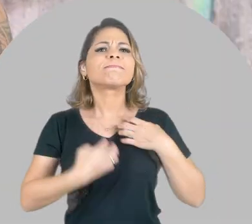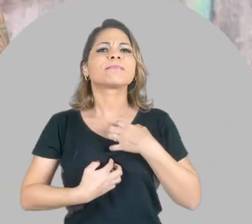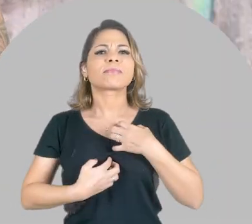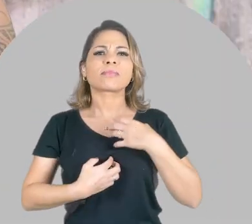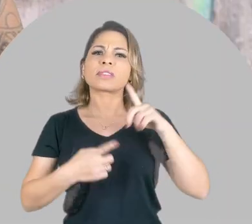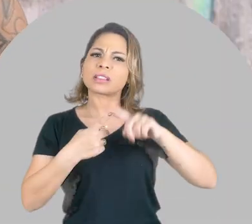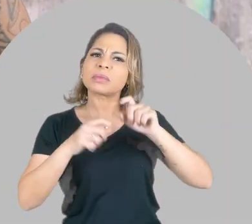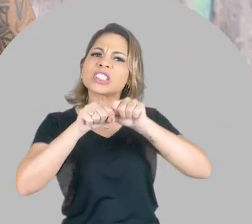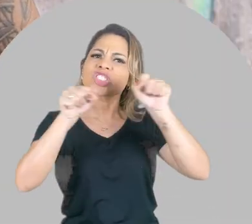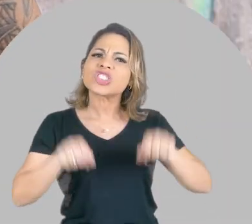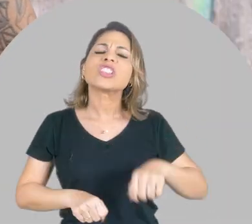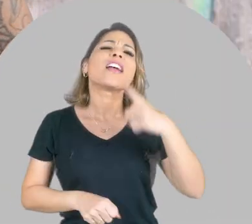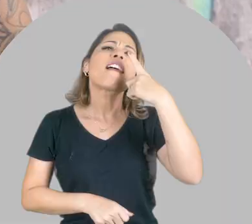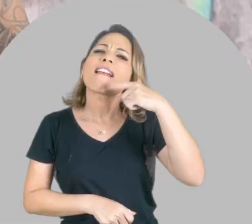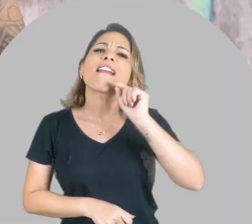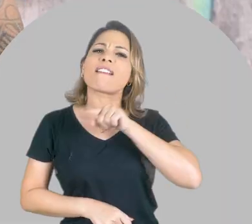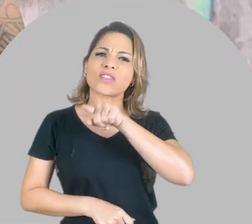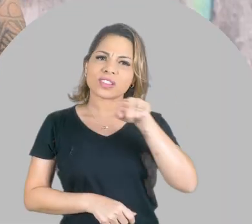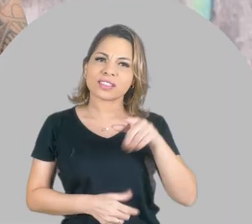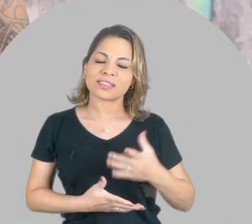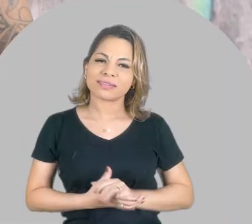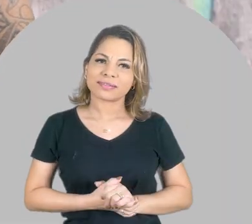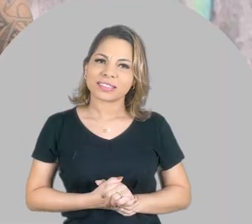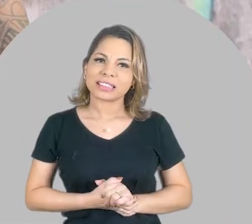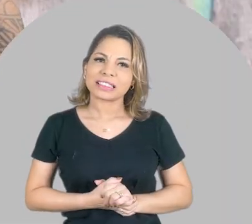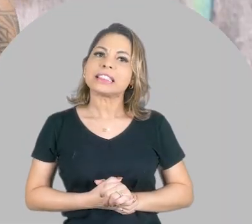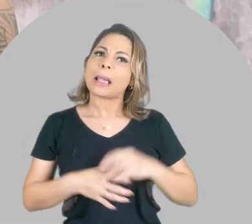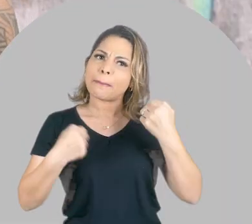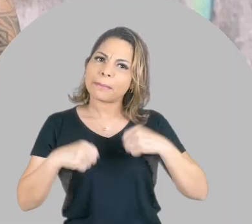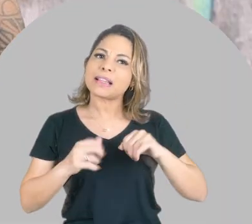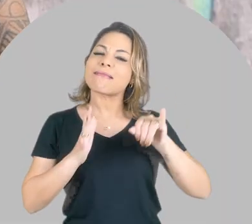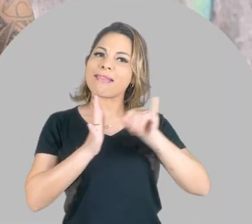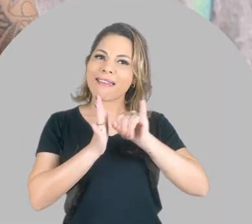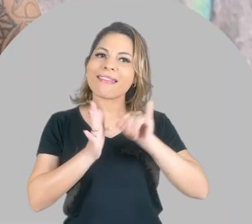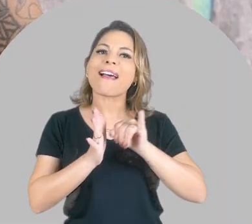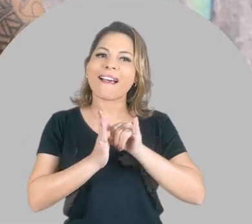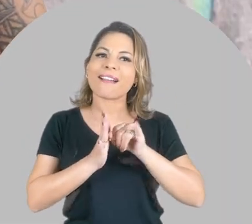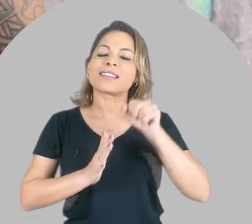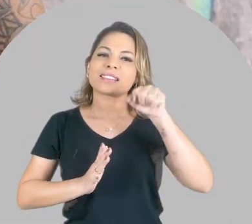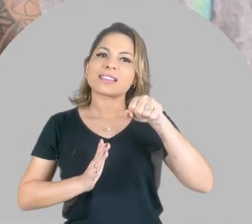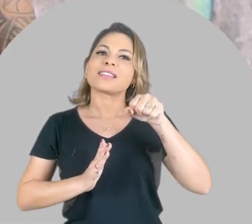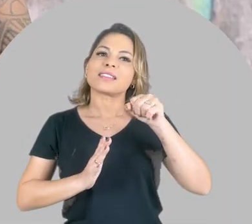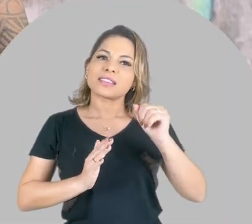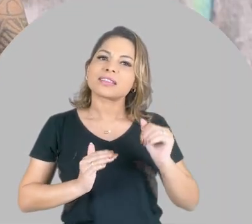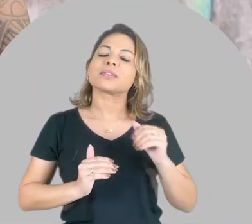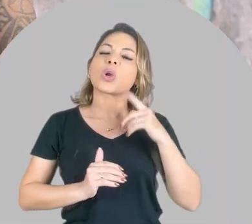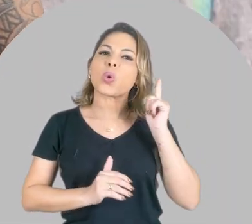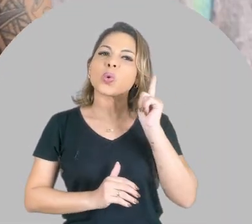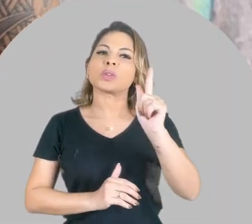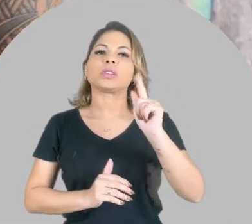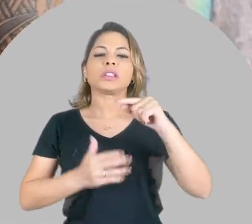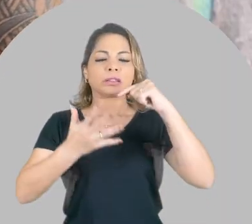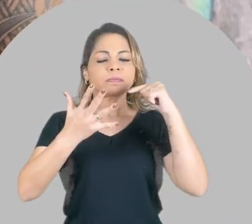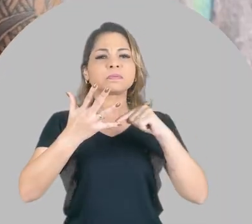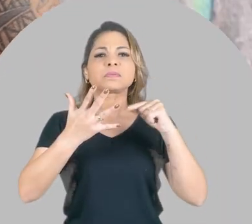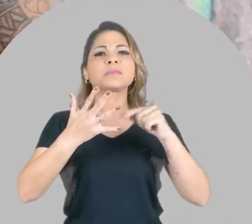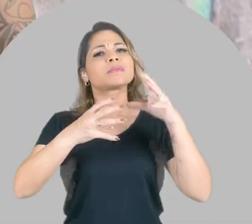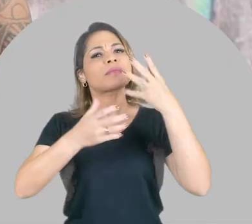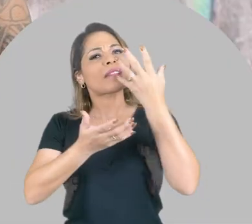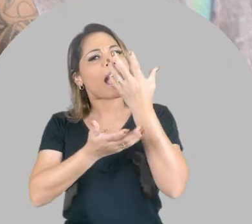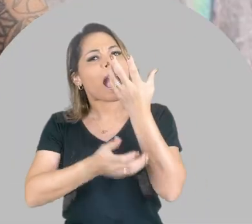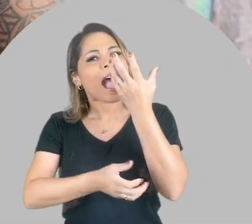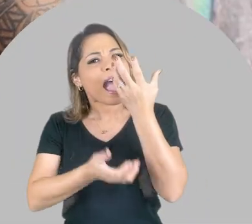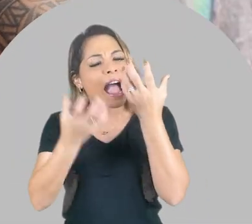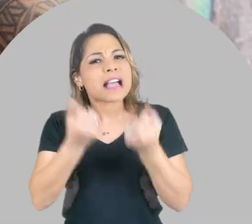revolta e de atentado contra o sistema? Quem é você, né? Então tudo isso são questões de identidade que a gente vai superando. Por que o quinto elemento é mais